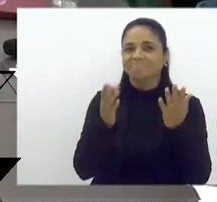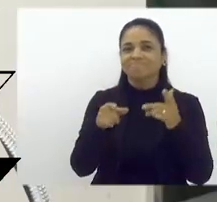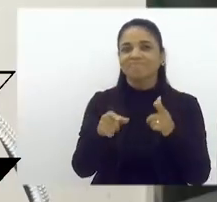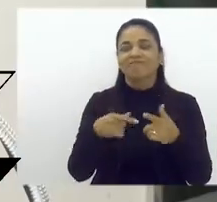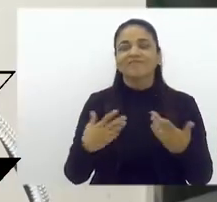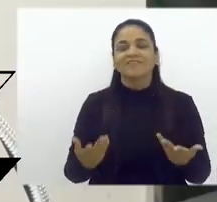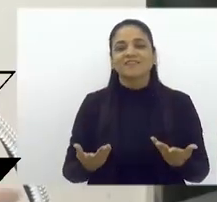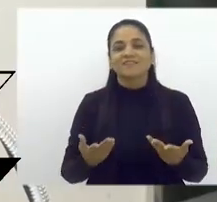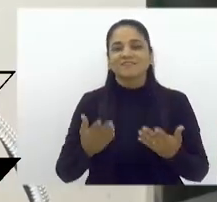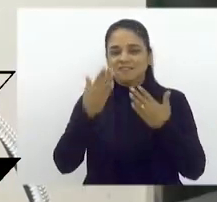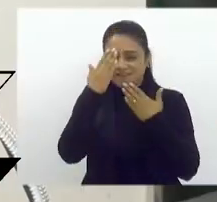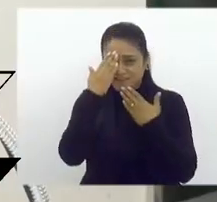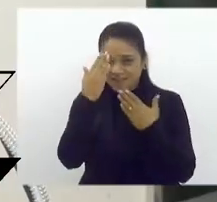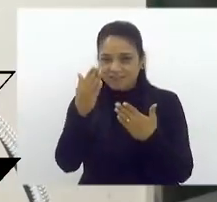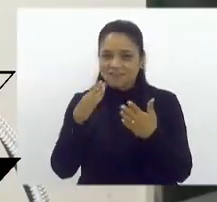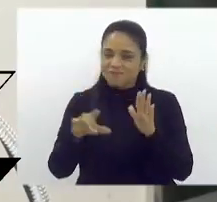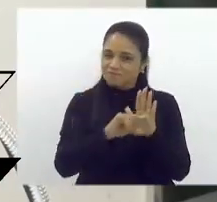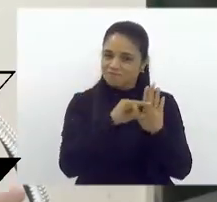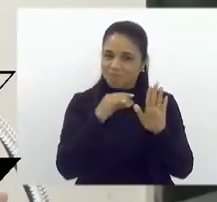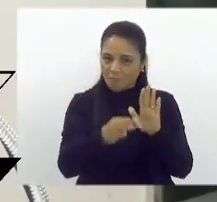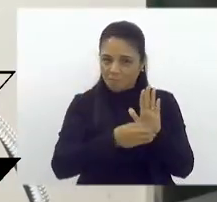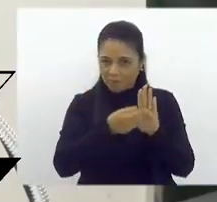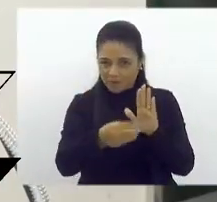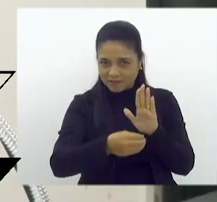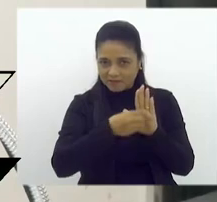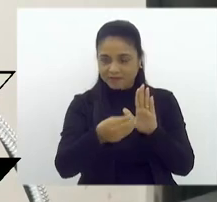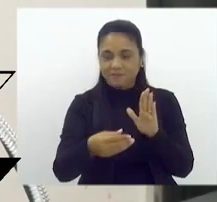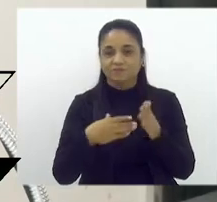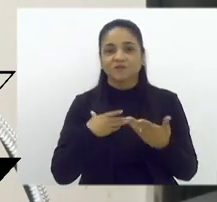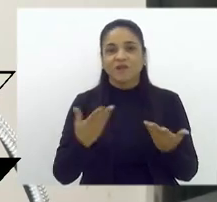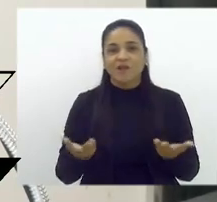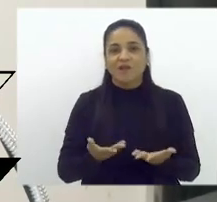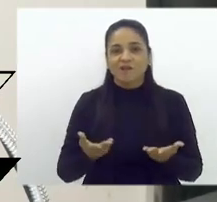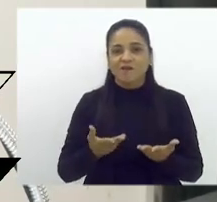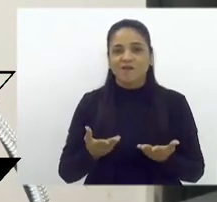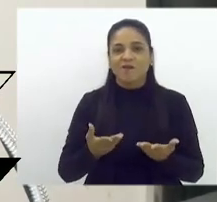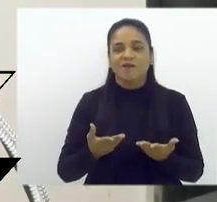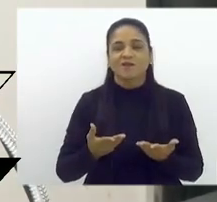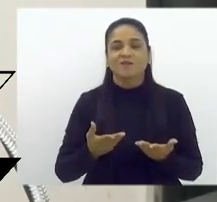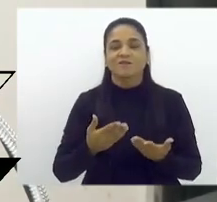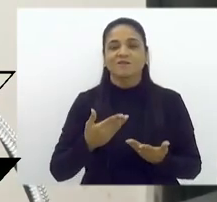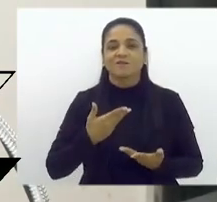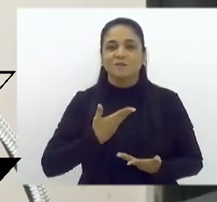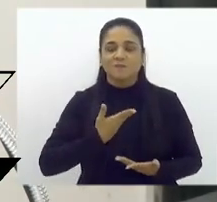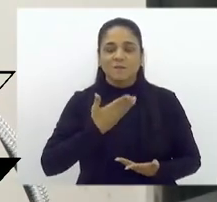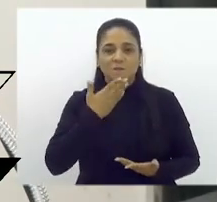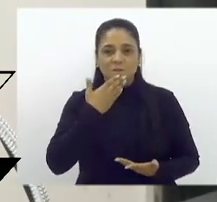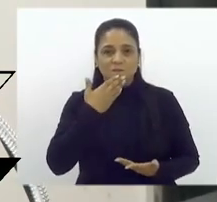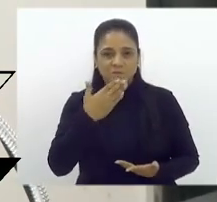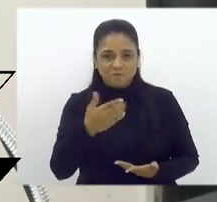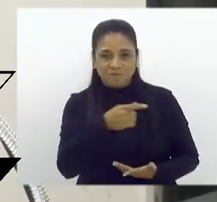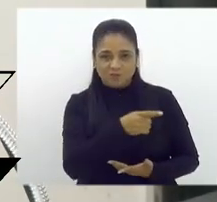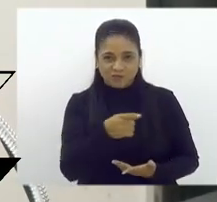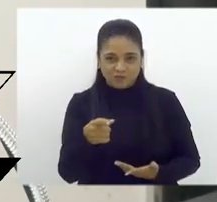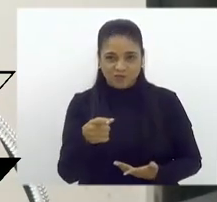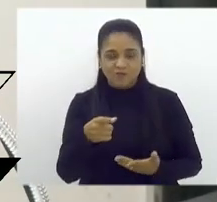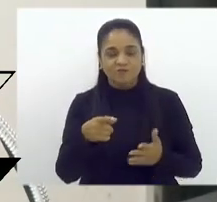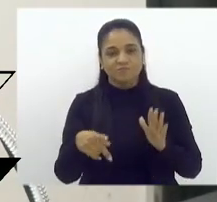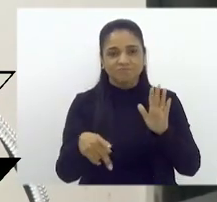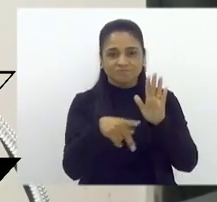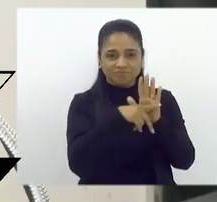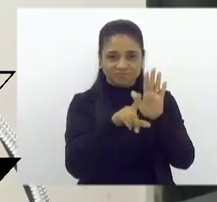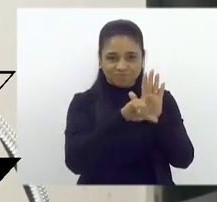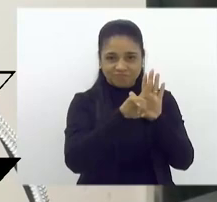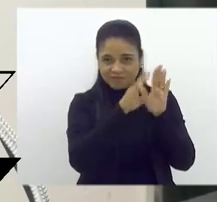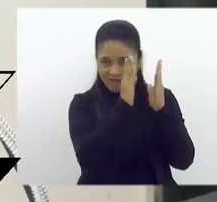Excelência o parecer. Eu vou pedir vênia aqui aos colegas para chamar os trabalhos à